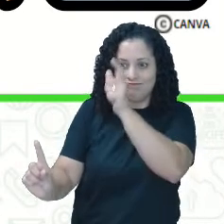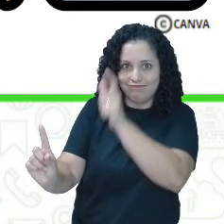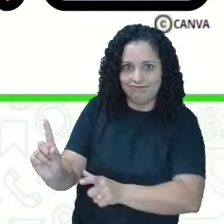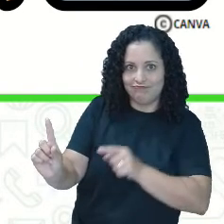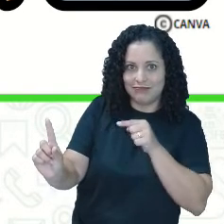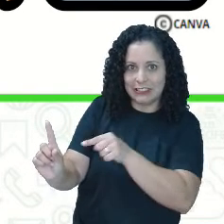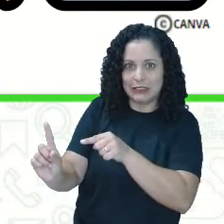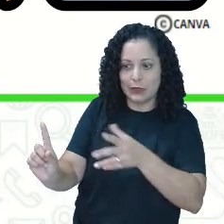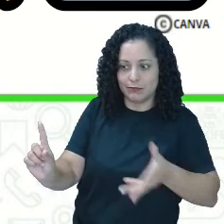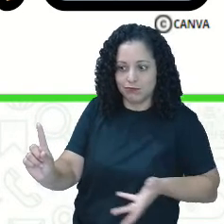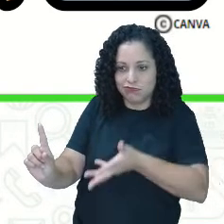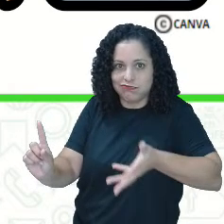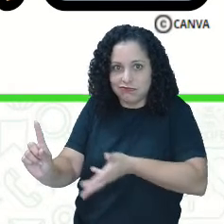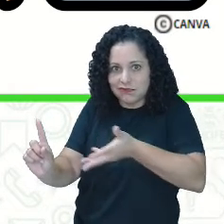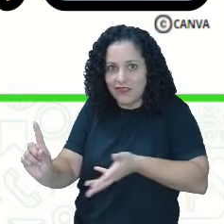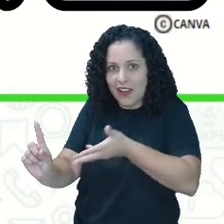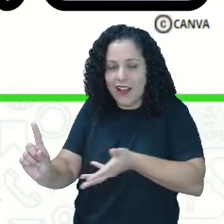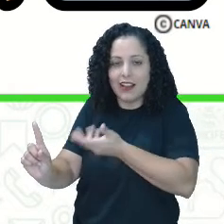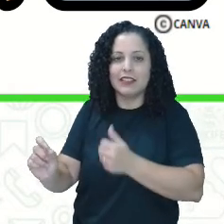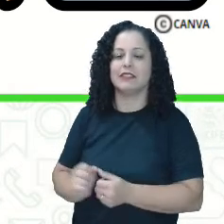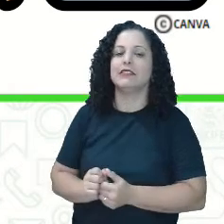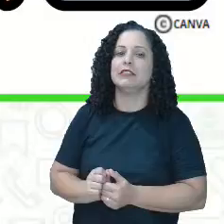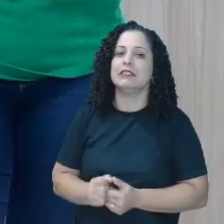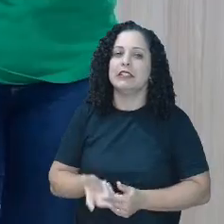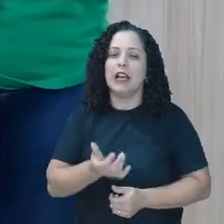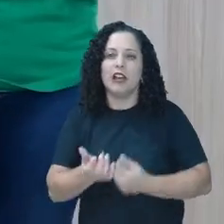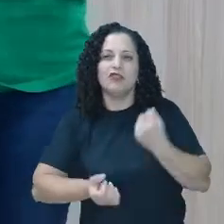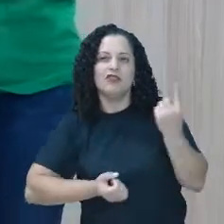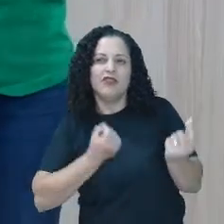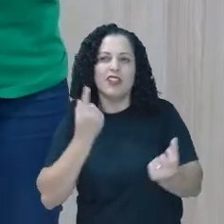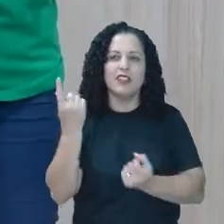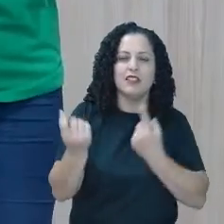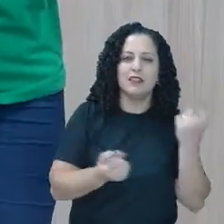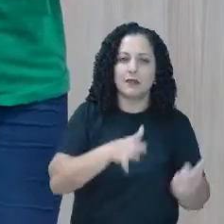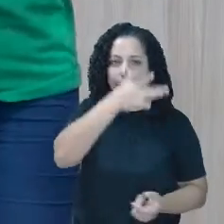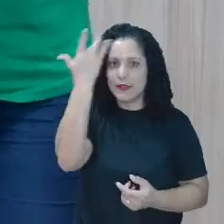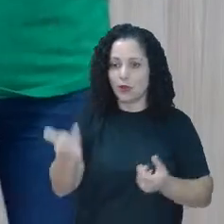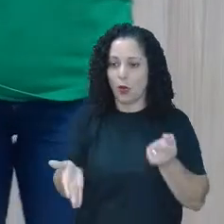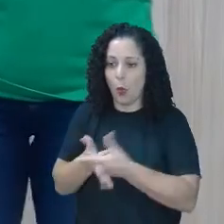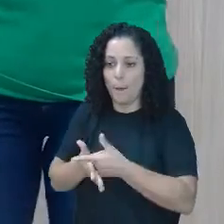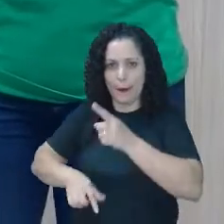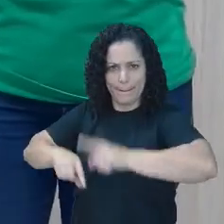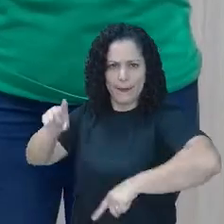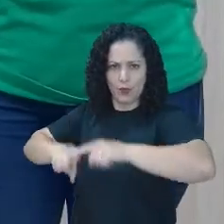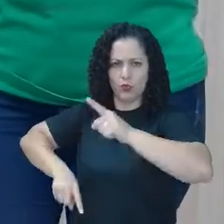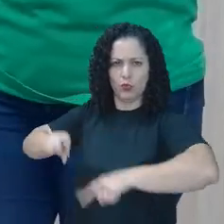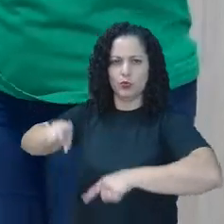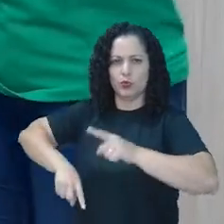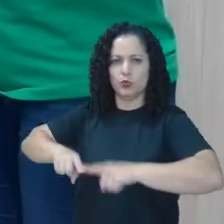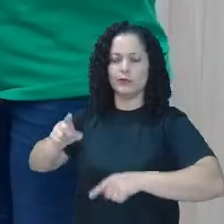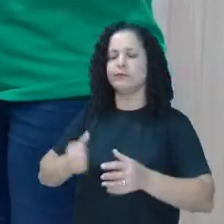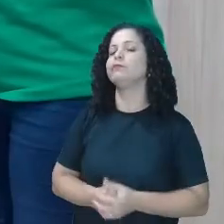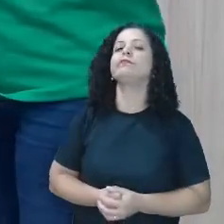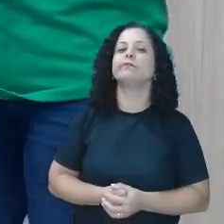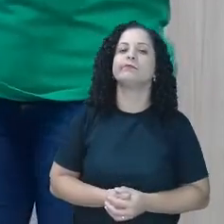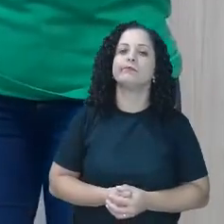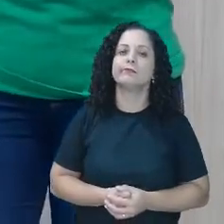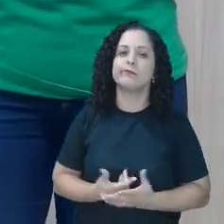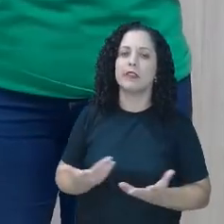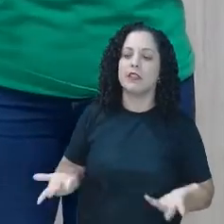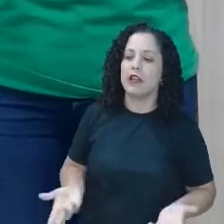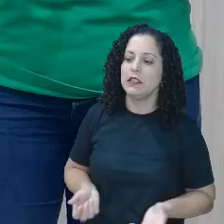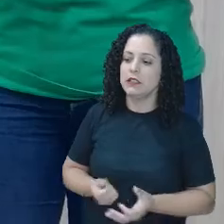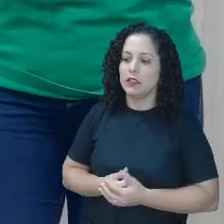seja convencido. Às vezes a pessoa quer comprar um determinado, vamos dizer, eletrodoméstico, né? Aí a pessoa chega com a